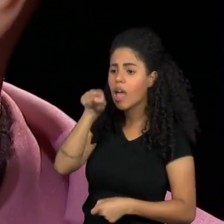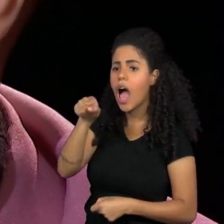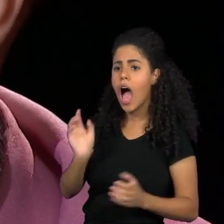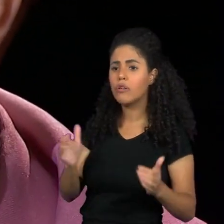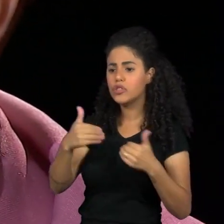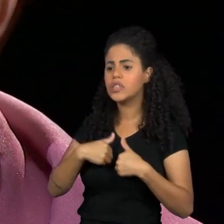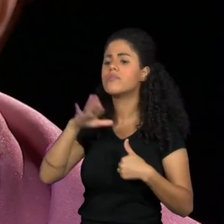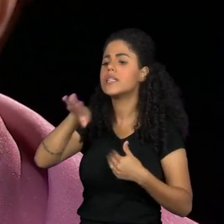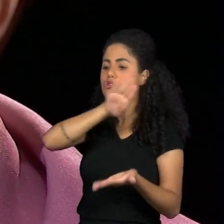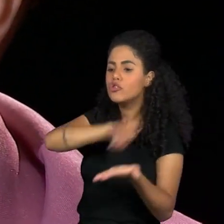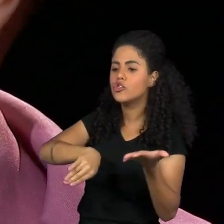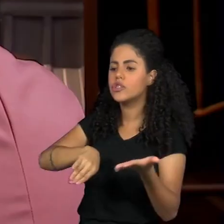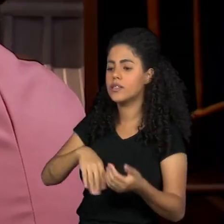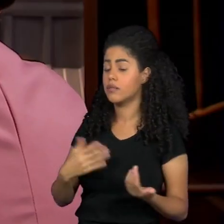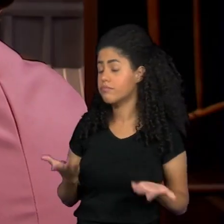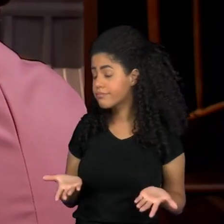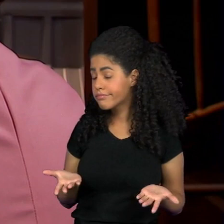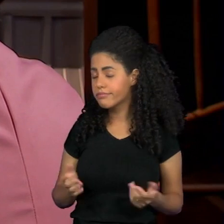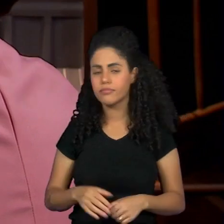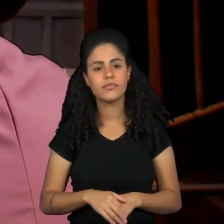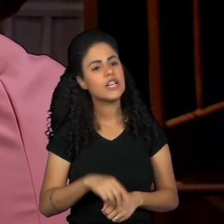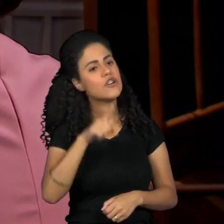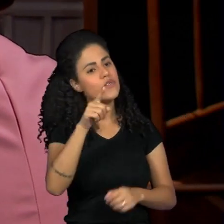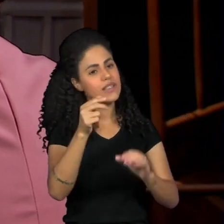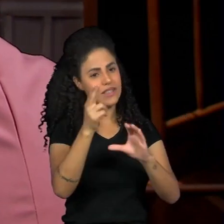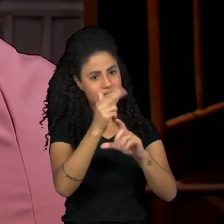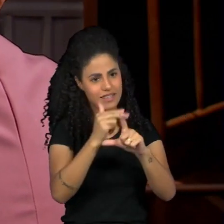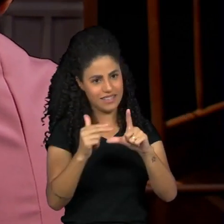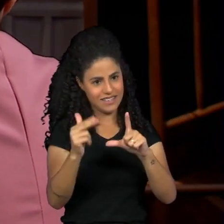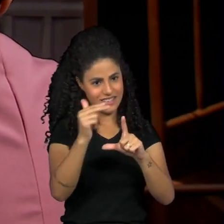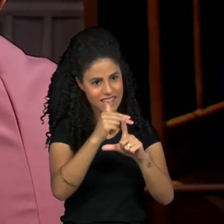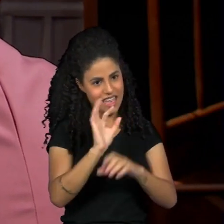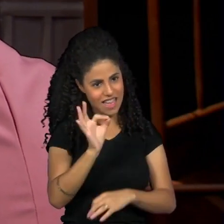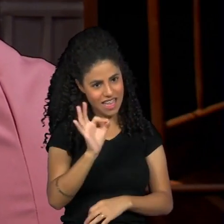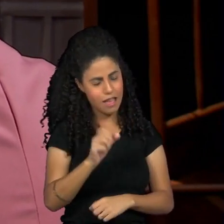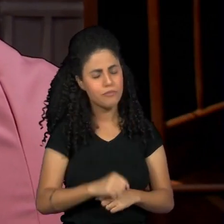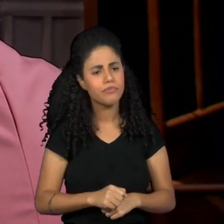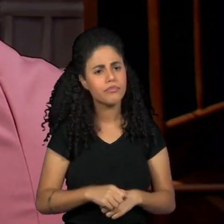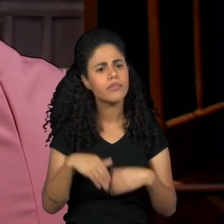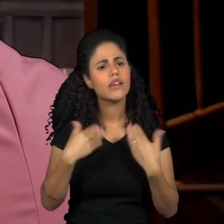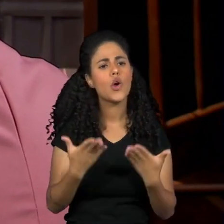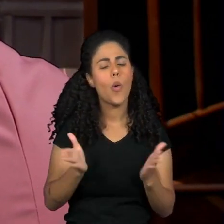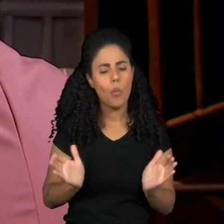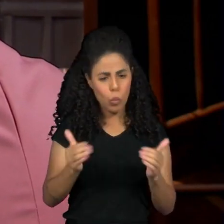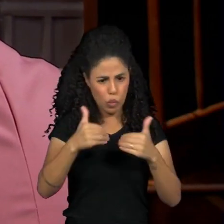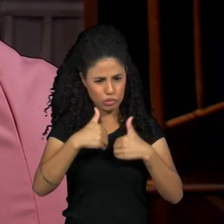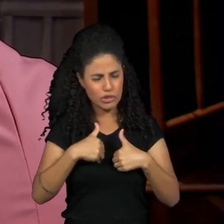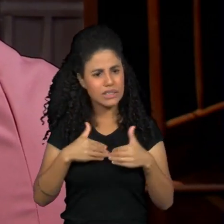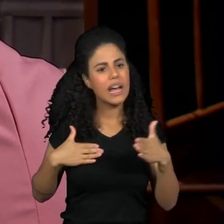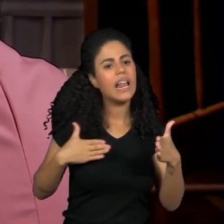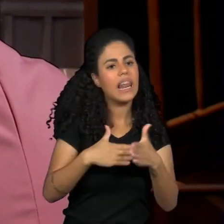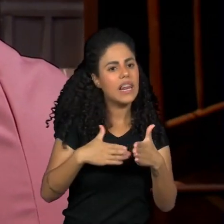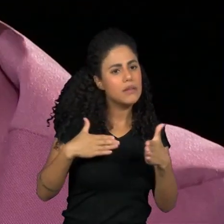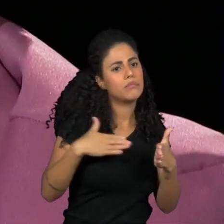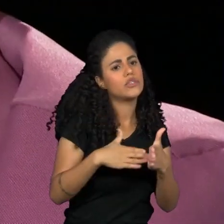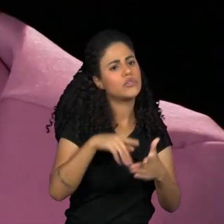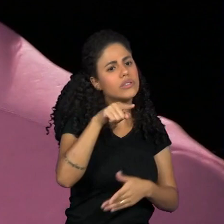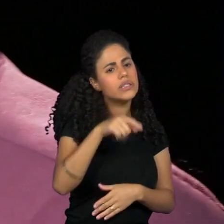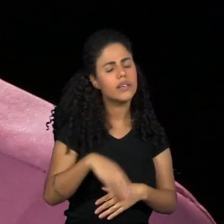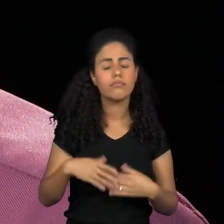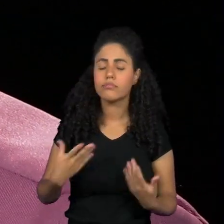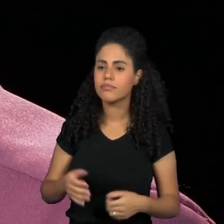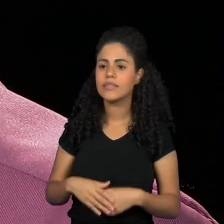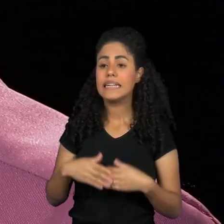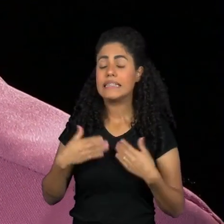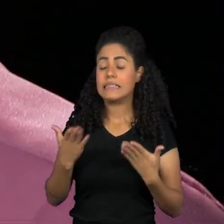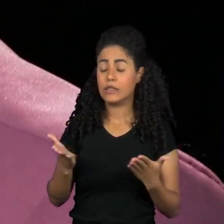deixa de ser autista? Você é designer de profissão hoje. Sou hoje. O autismo te limitou de alguma forma? O autismo, ele